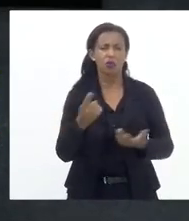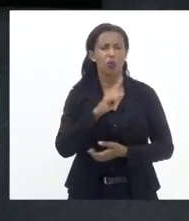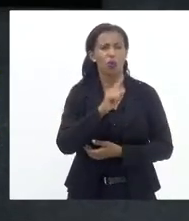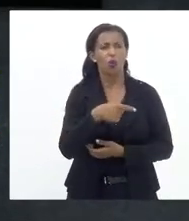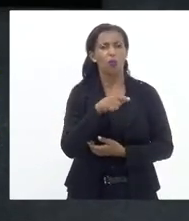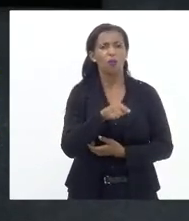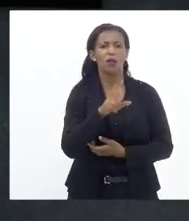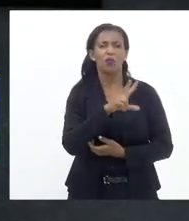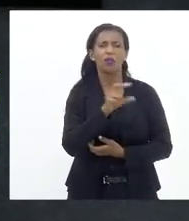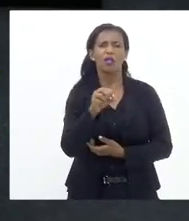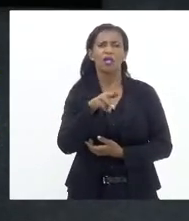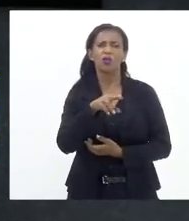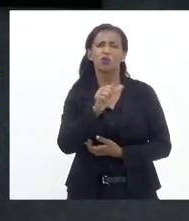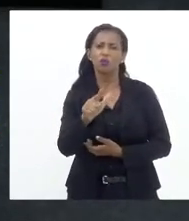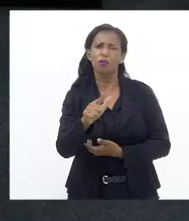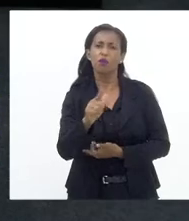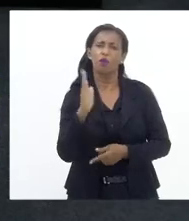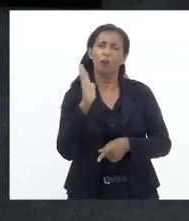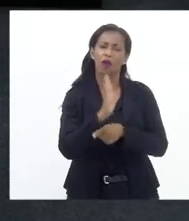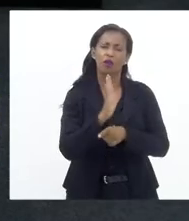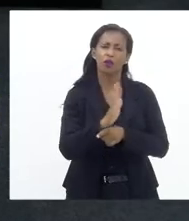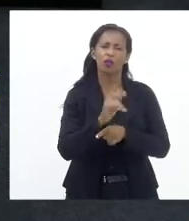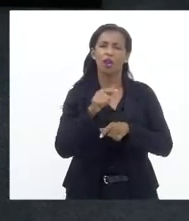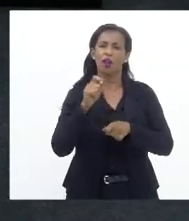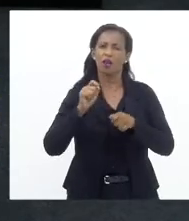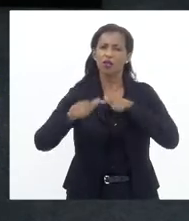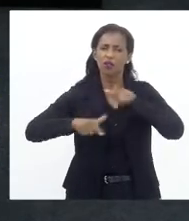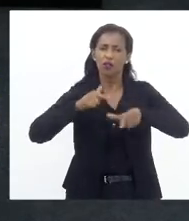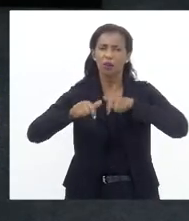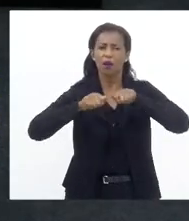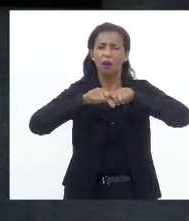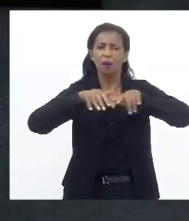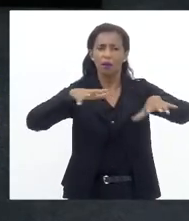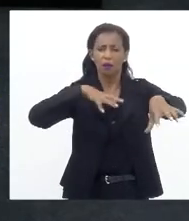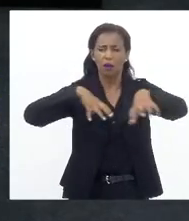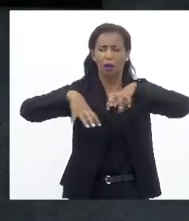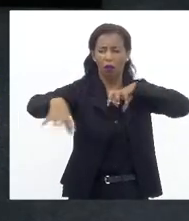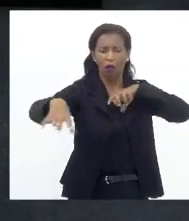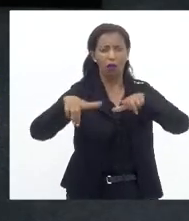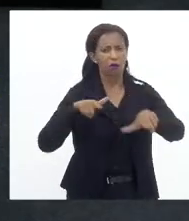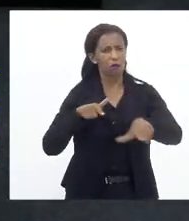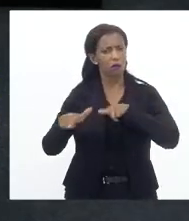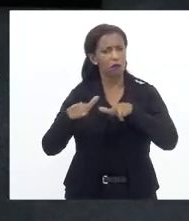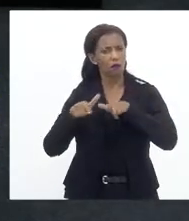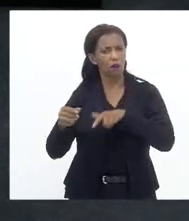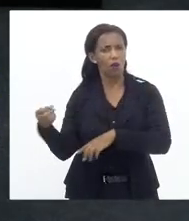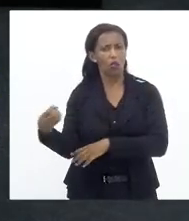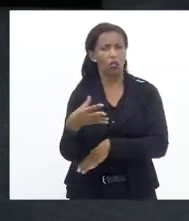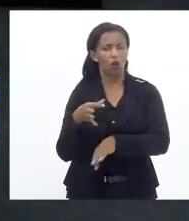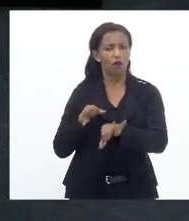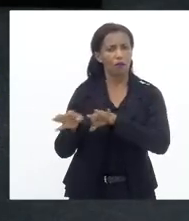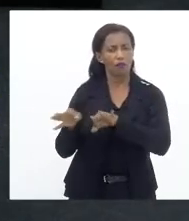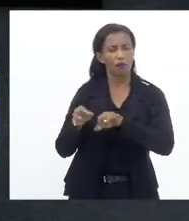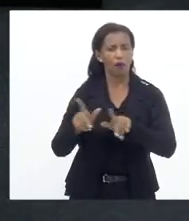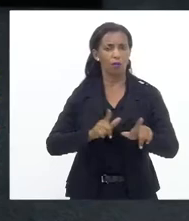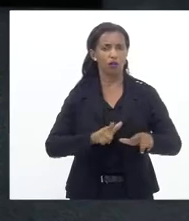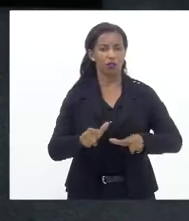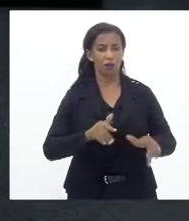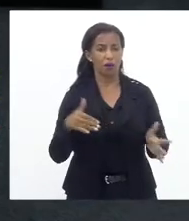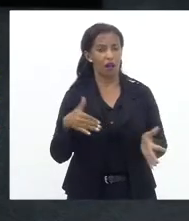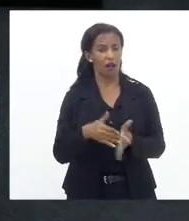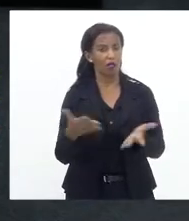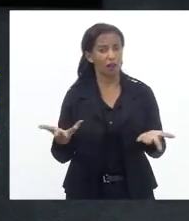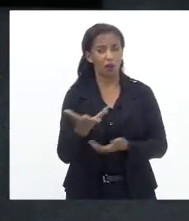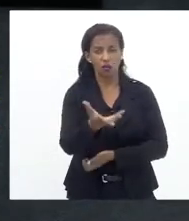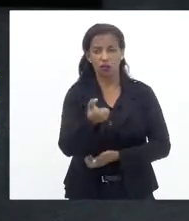1500000 eles enfrentaram a pandemia dando aulas remotas enfrentando uma nova forma de trabalhar e